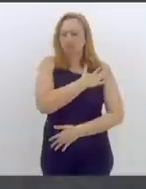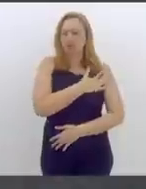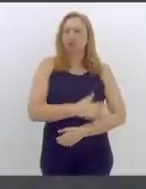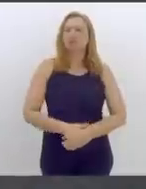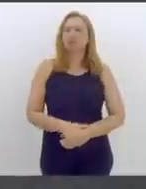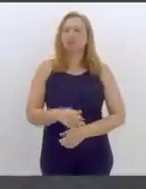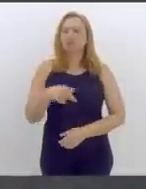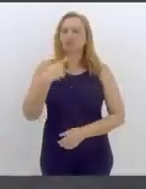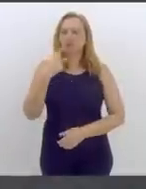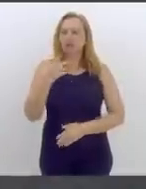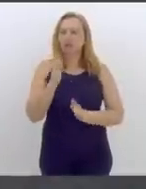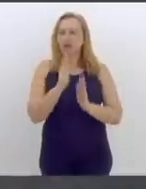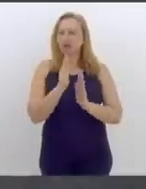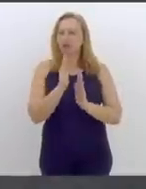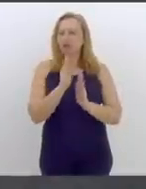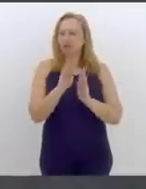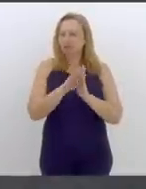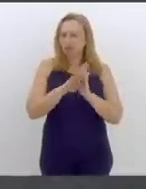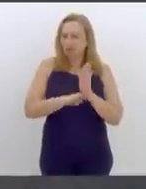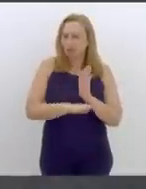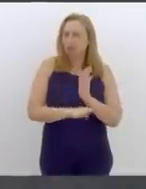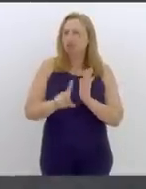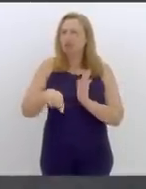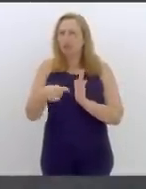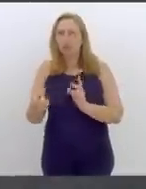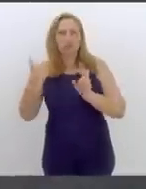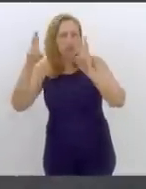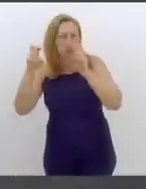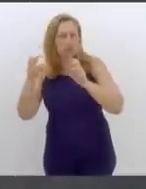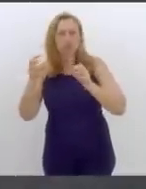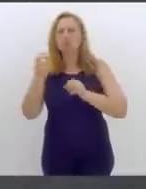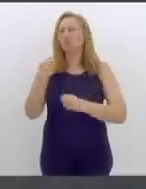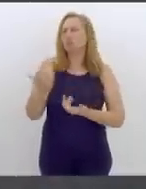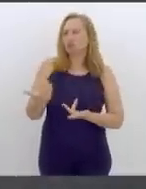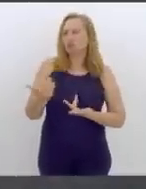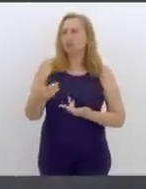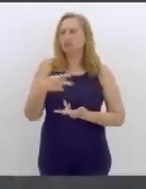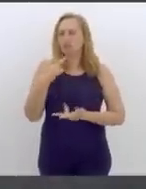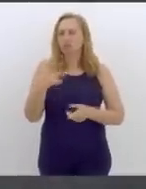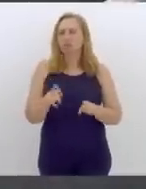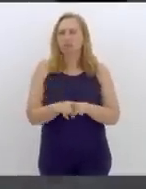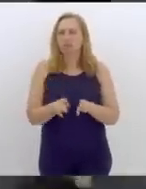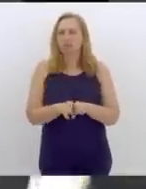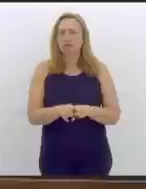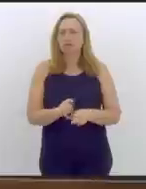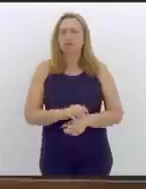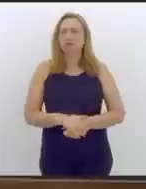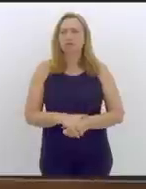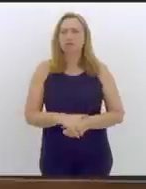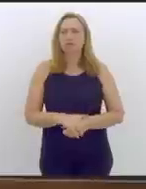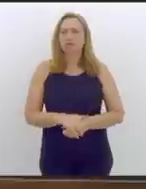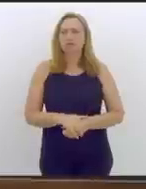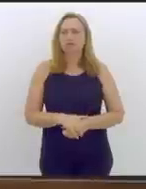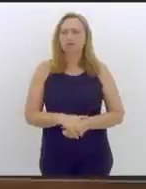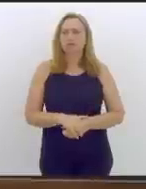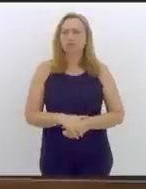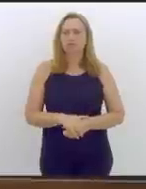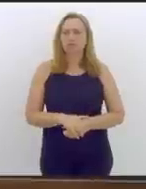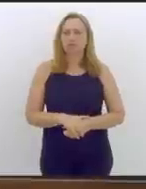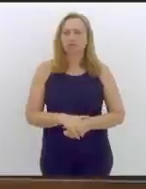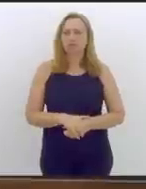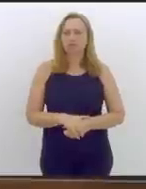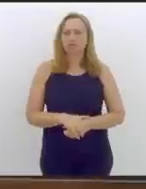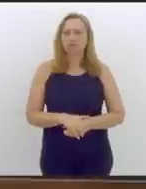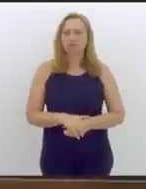falar de escala tem outros assuntos Espero que seja dado também espaço para falar sobre o telefone aqui para cronometrar o tempo aqui